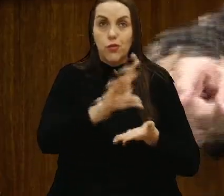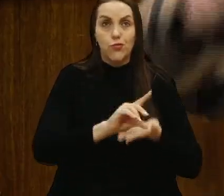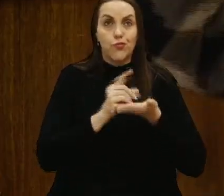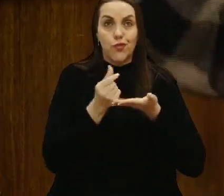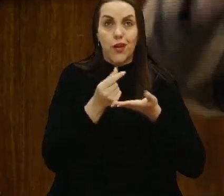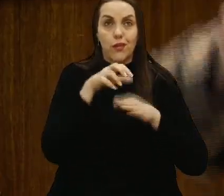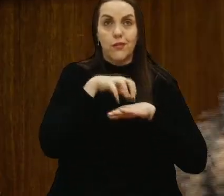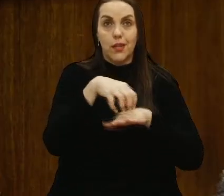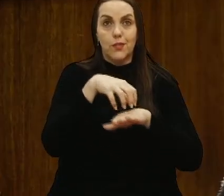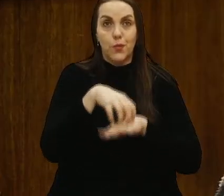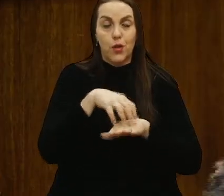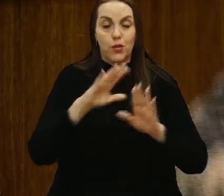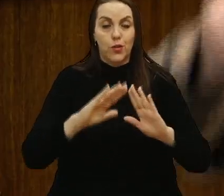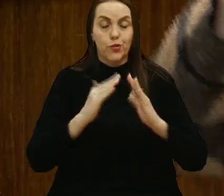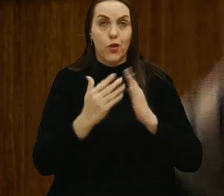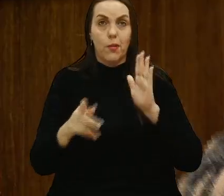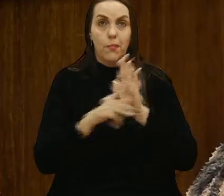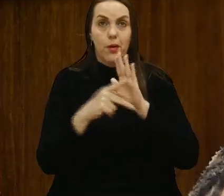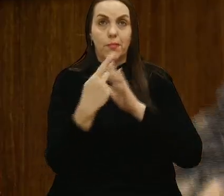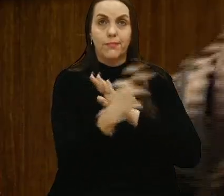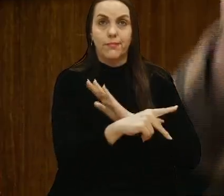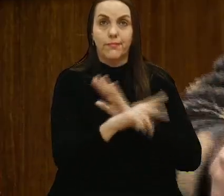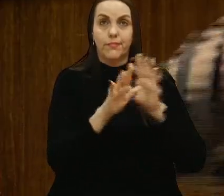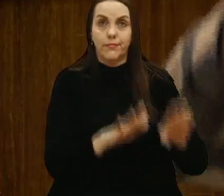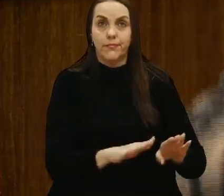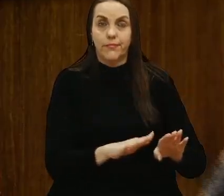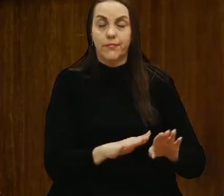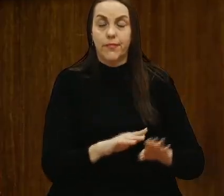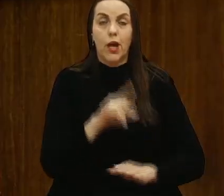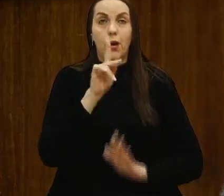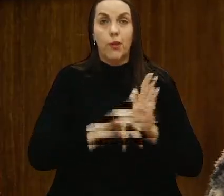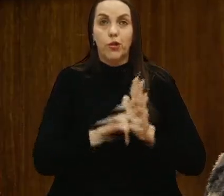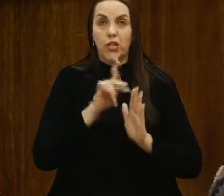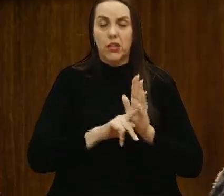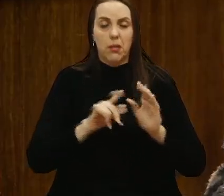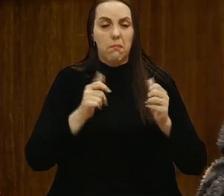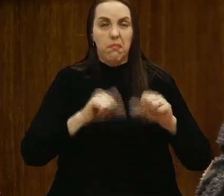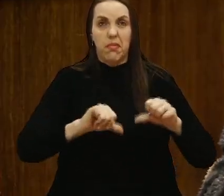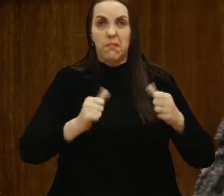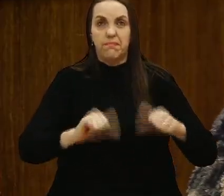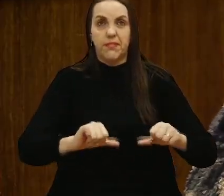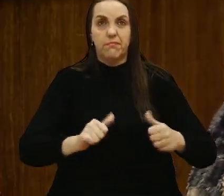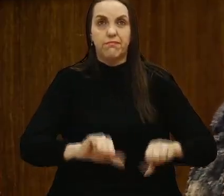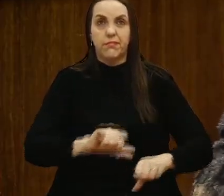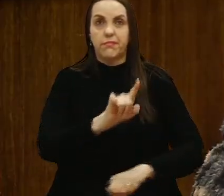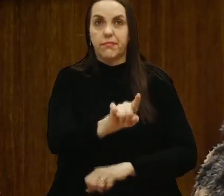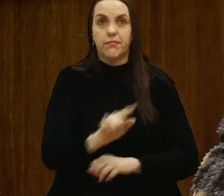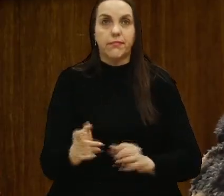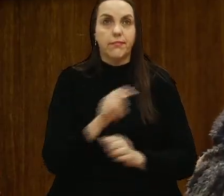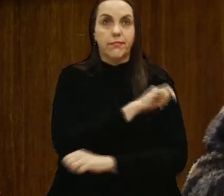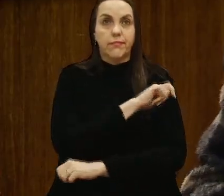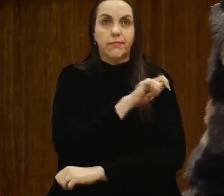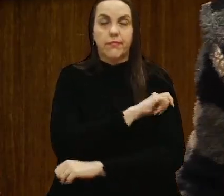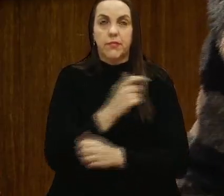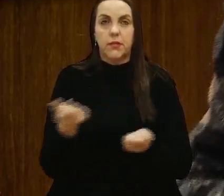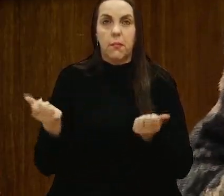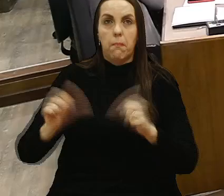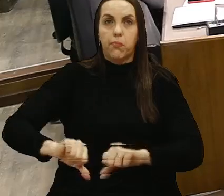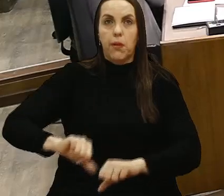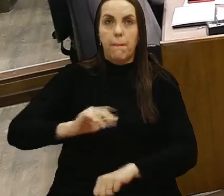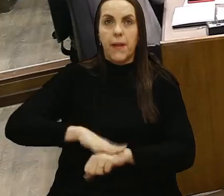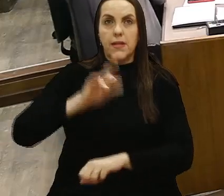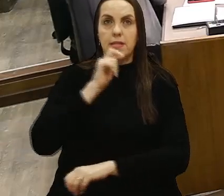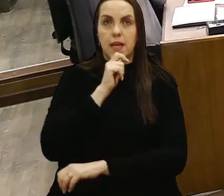colocar em uma escola que já teria uma escola lá. Então o projeto é esse, sucatear, sucatear, sucatear e cada vez mais deixar os estudantes numa situação de precariedade, vereador